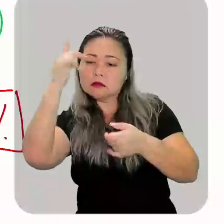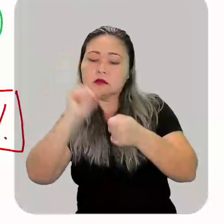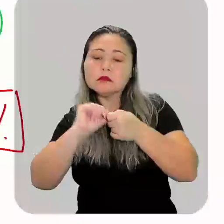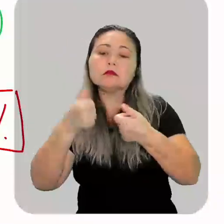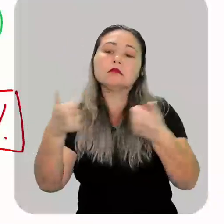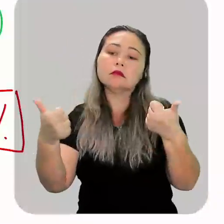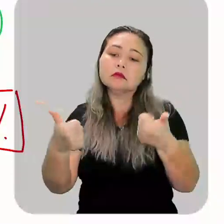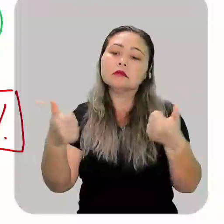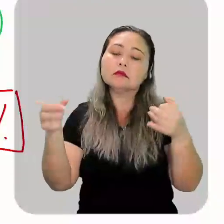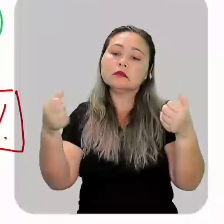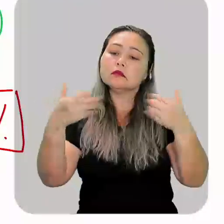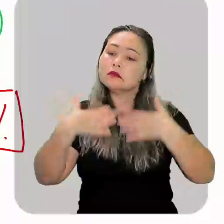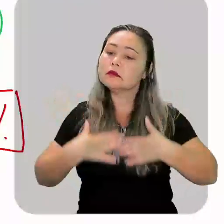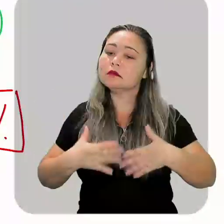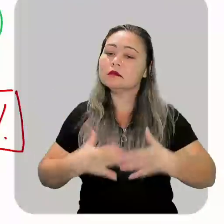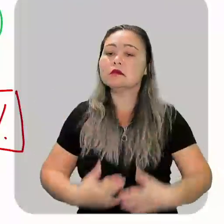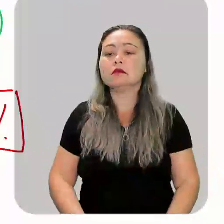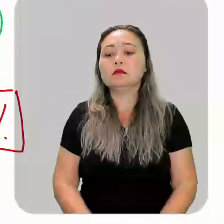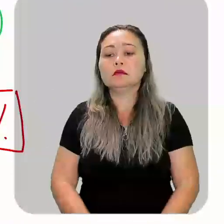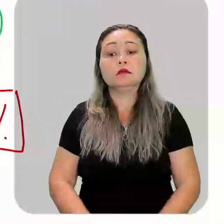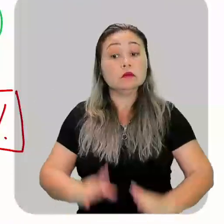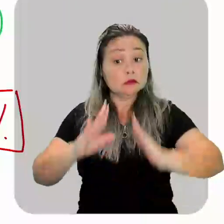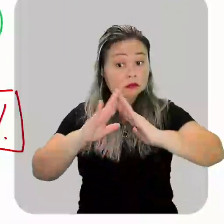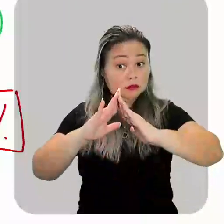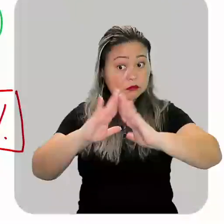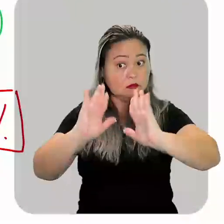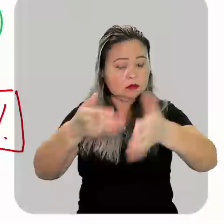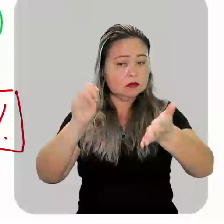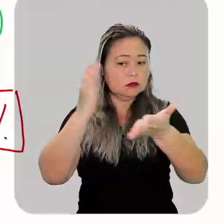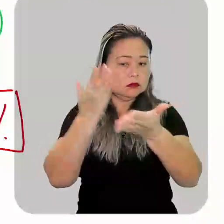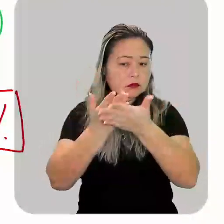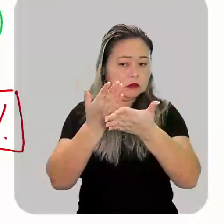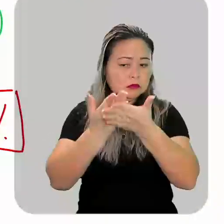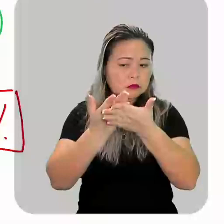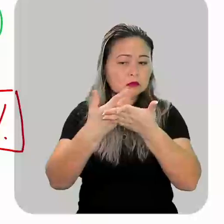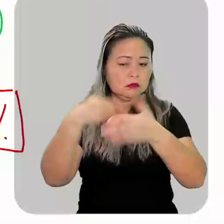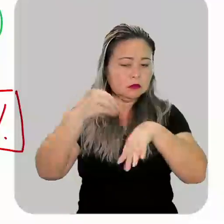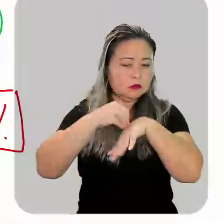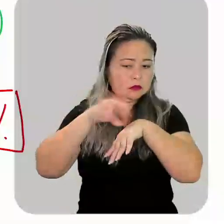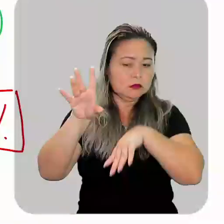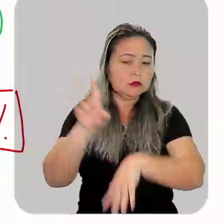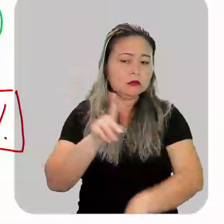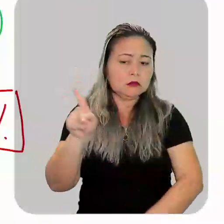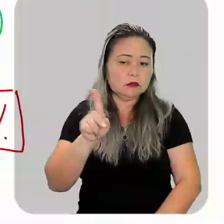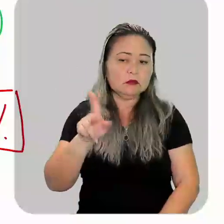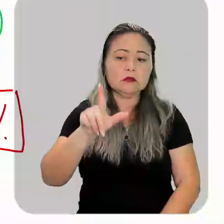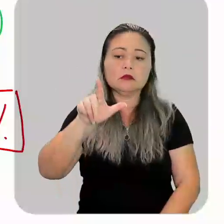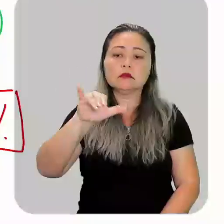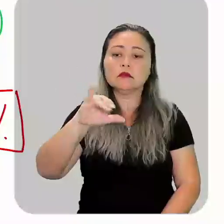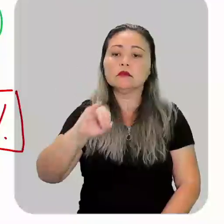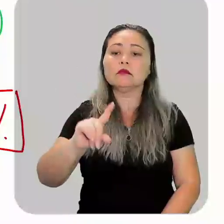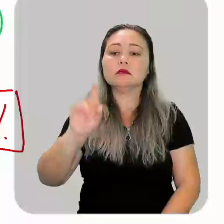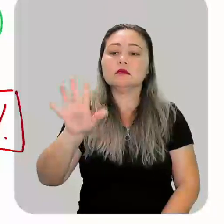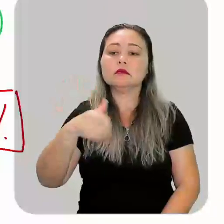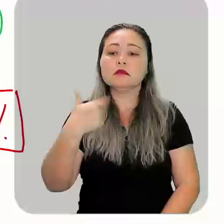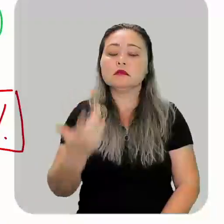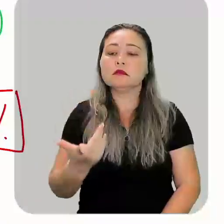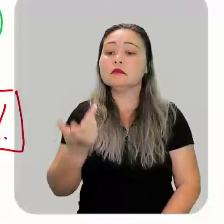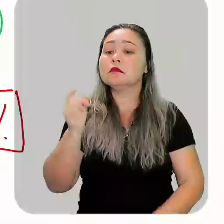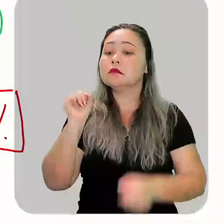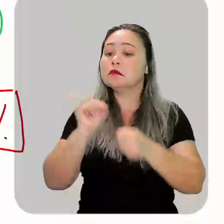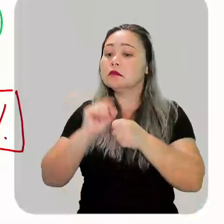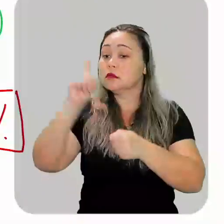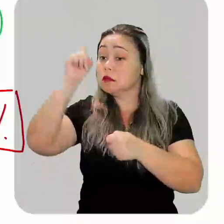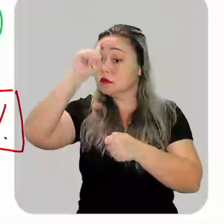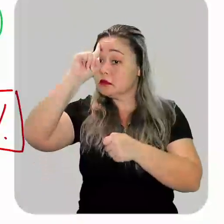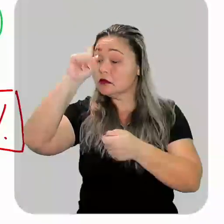para ficar mais tranquilo. Isso. Quem está em casa já estudando, seguindo aquela dica do professor e da professora Lucy, né, de fazer